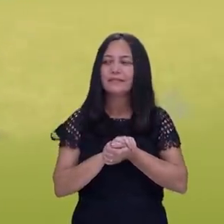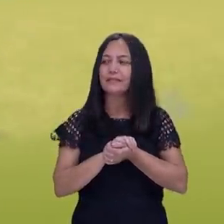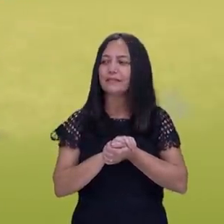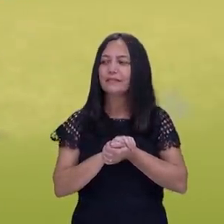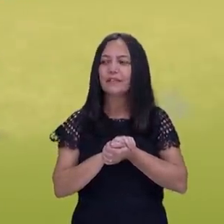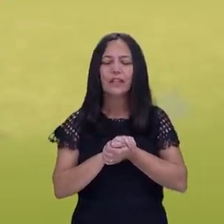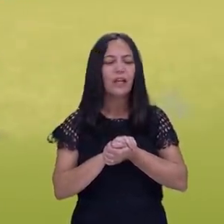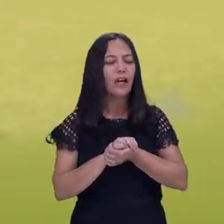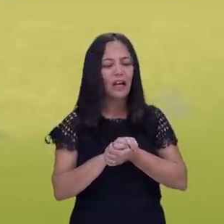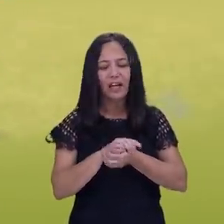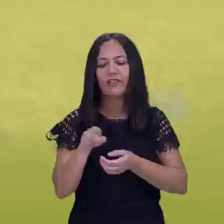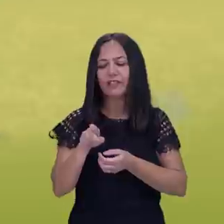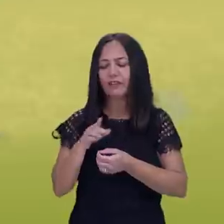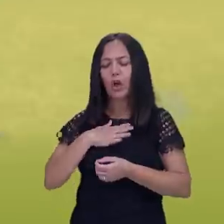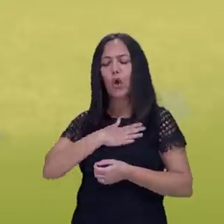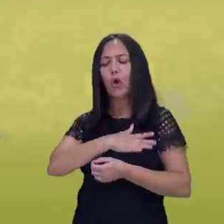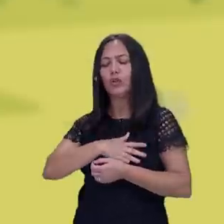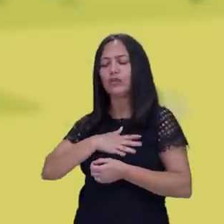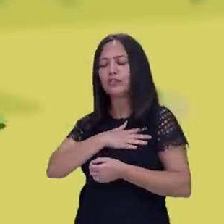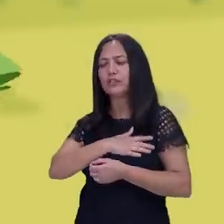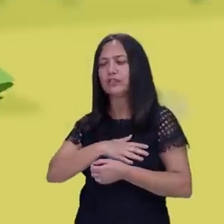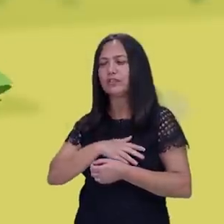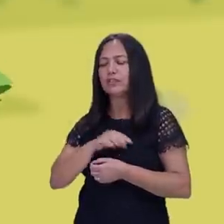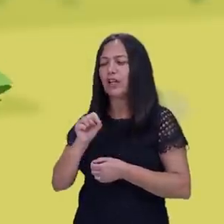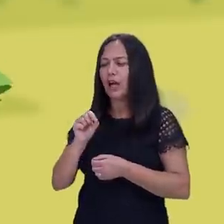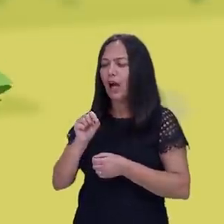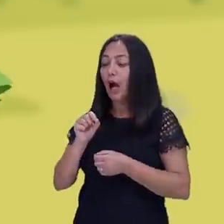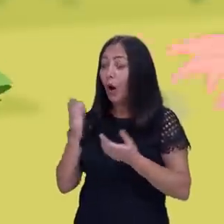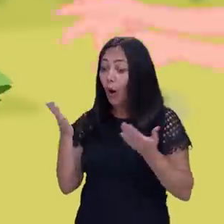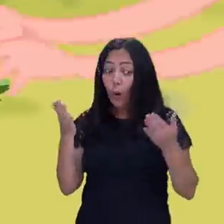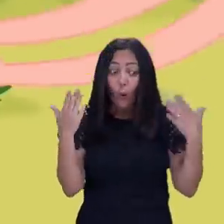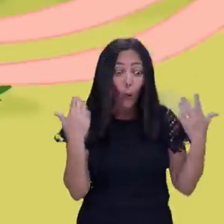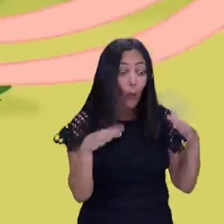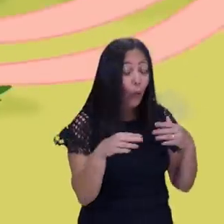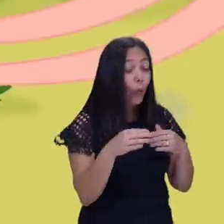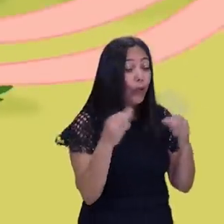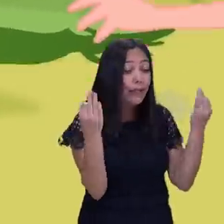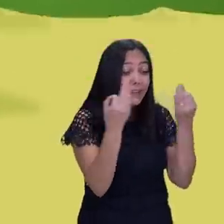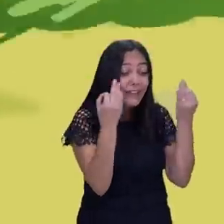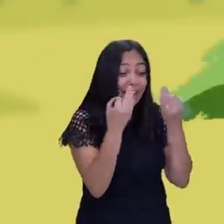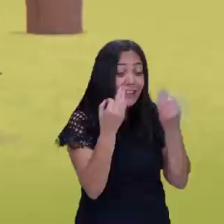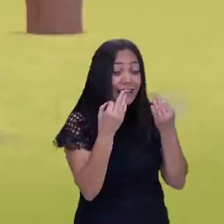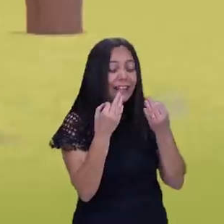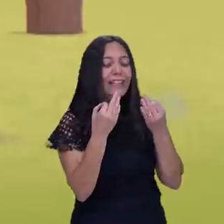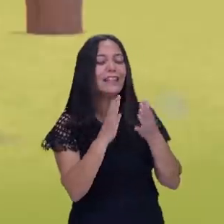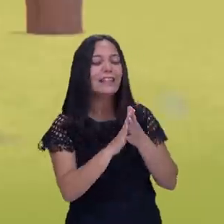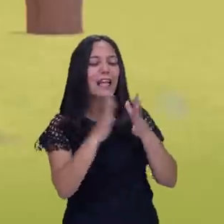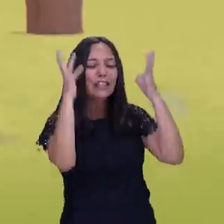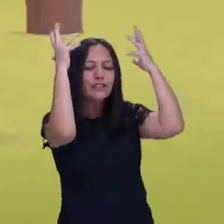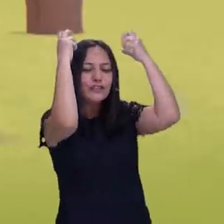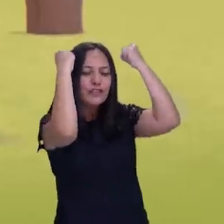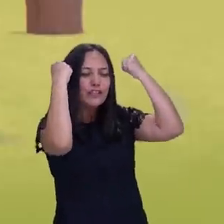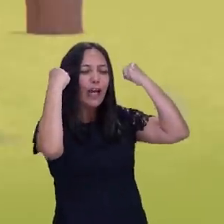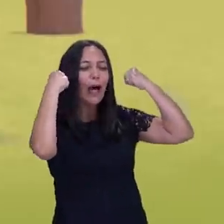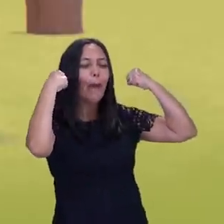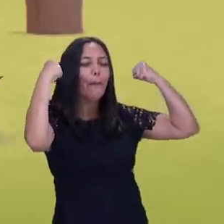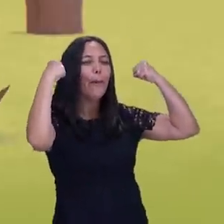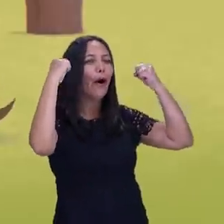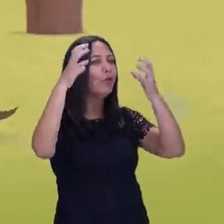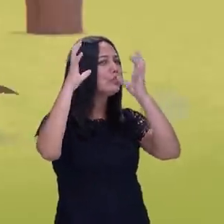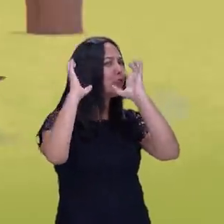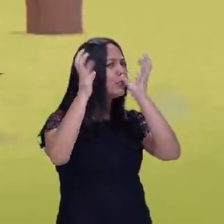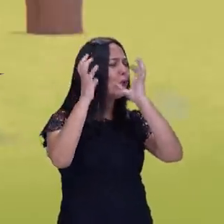Então vocês vão adorar isso aqui, ó! Uau! Que lindos! Chapéus de